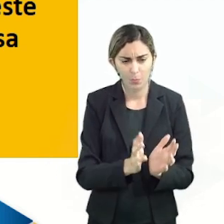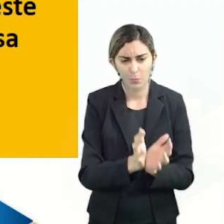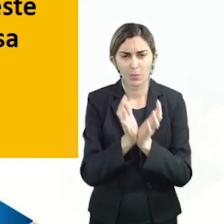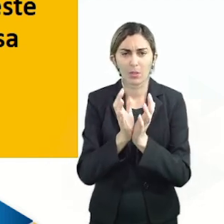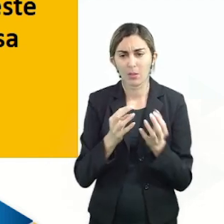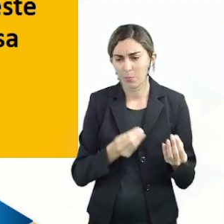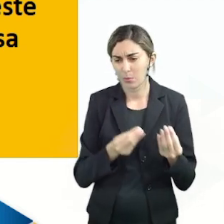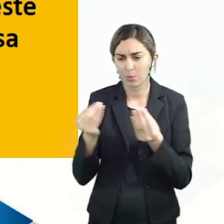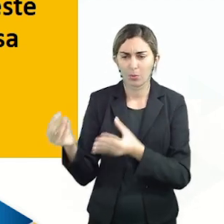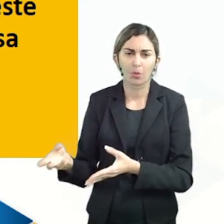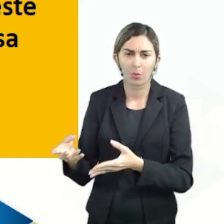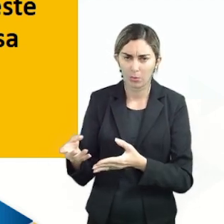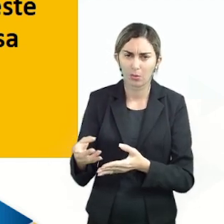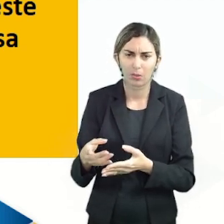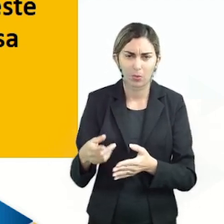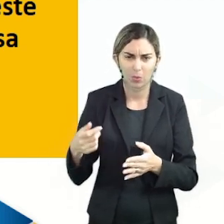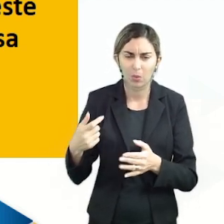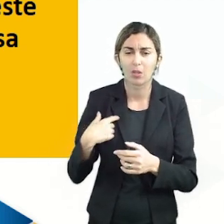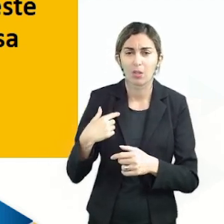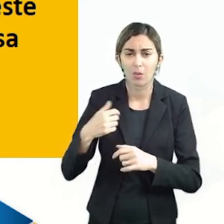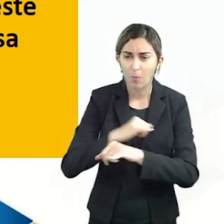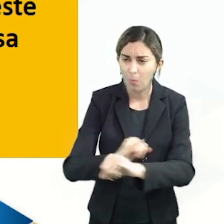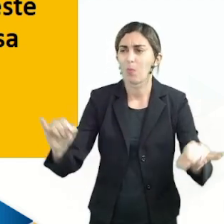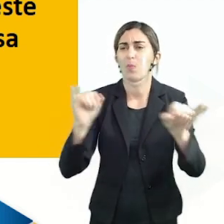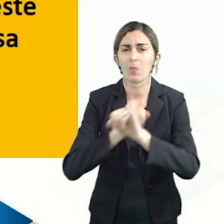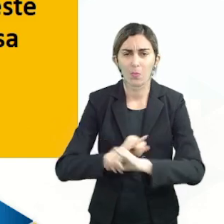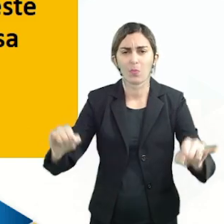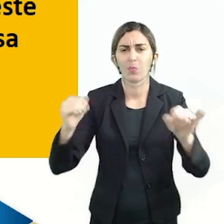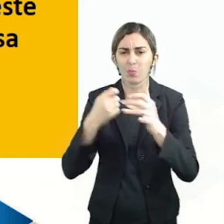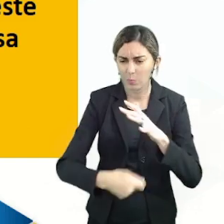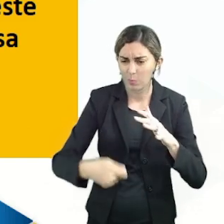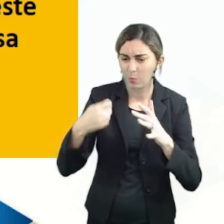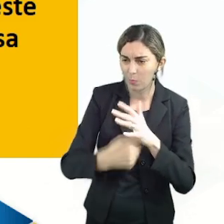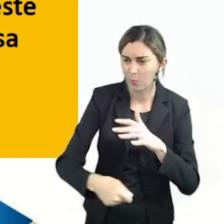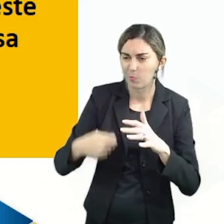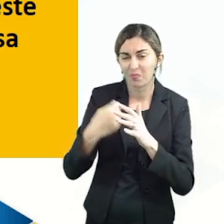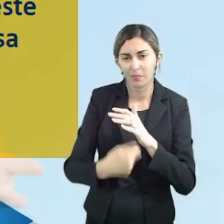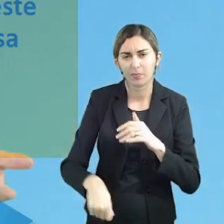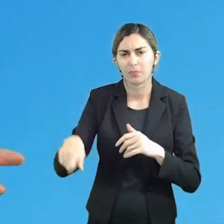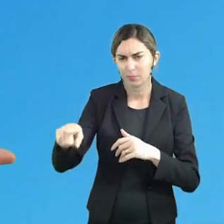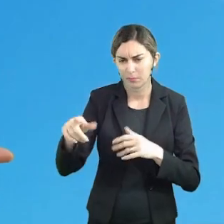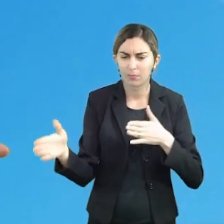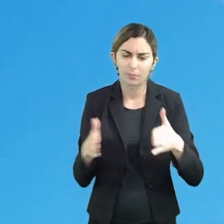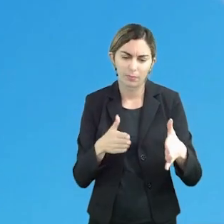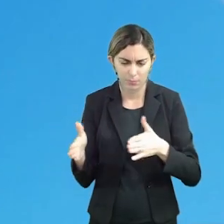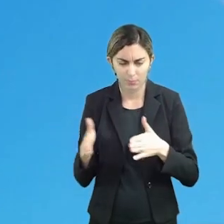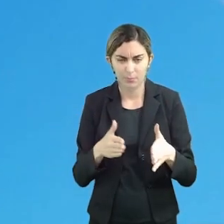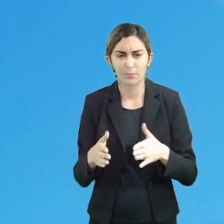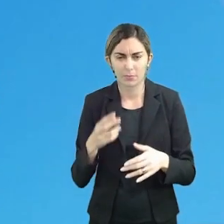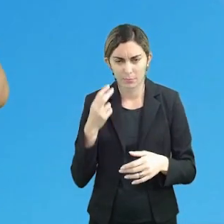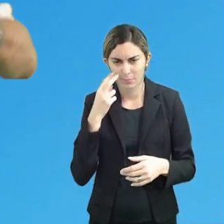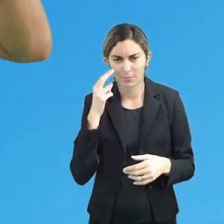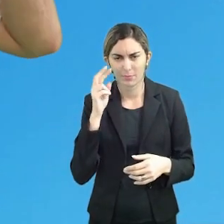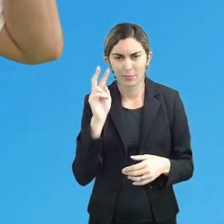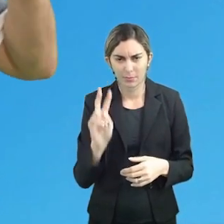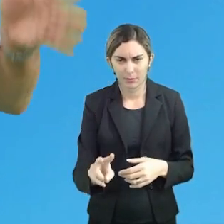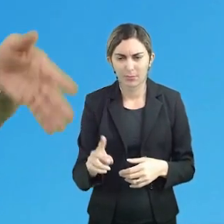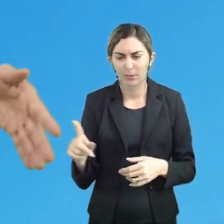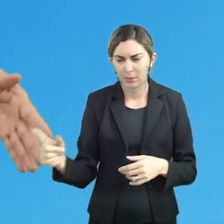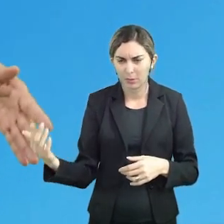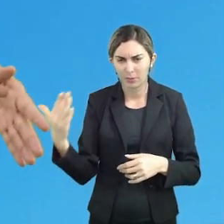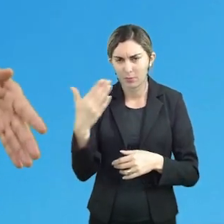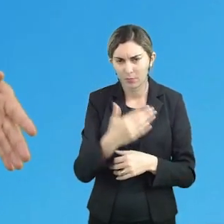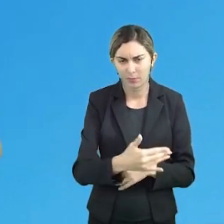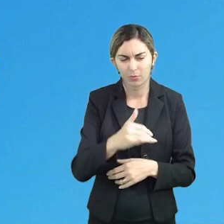concedido. Sofreu uma intensa campanha por parte do regime da época. Então veja só, ele que